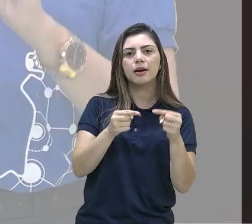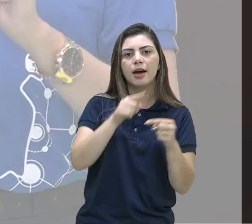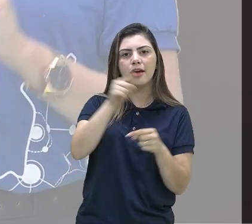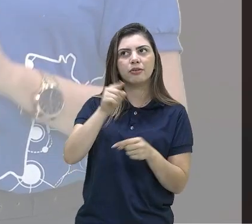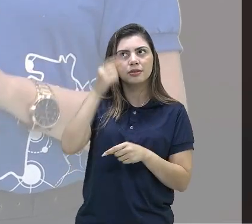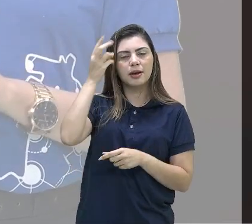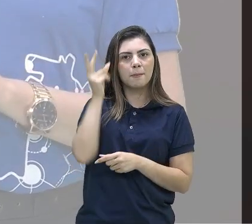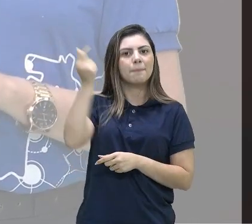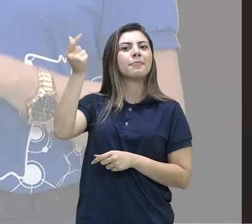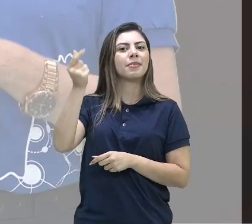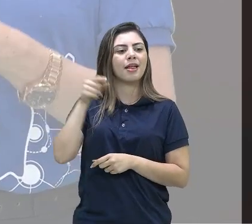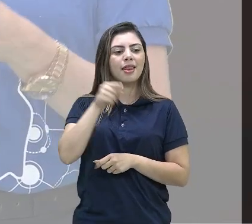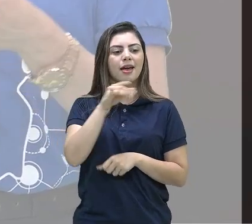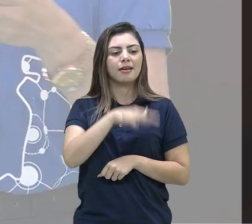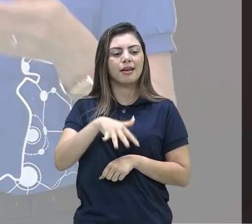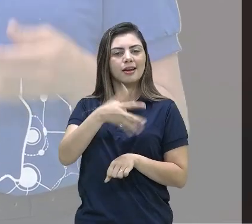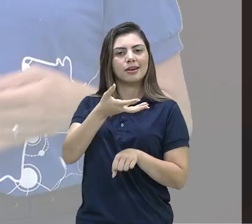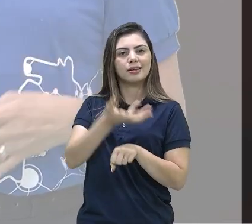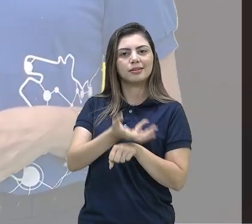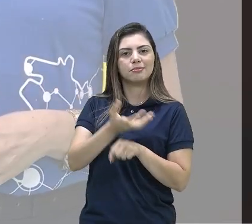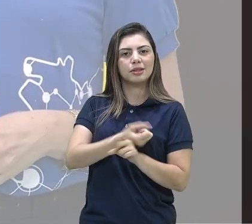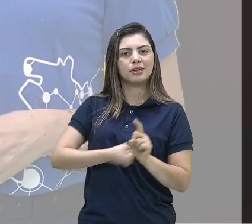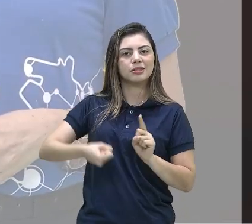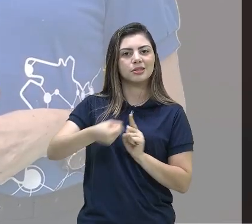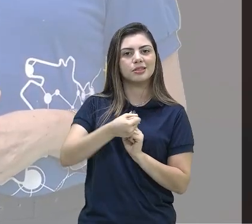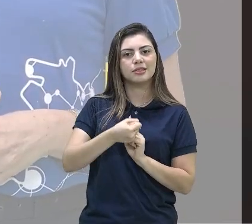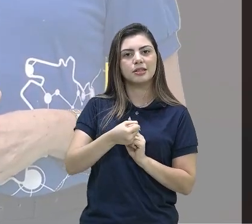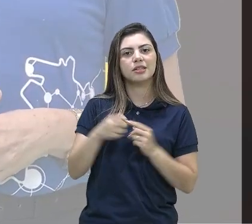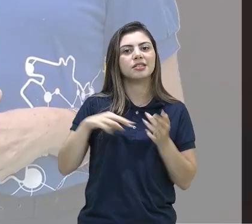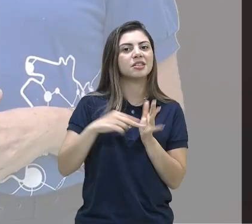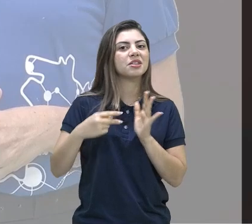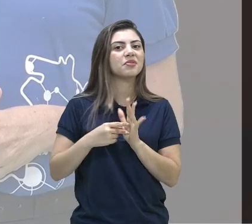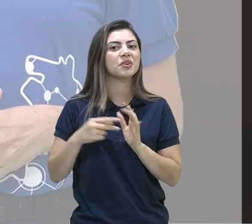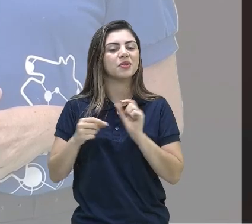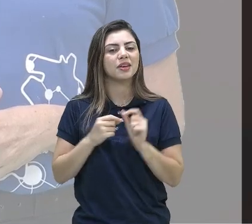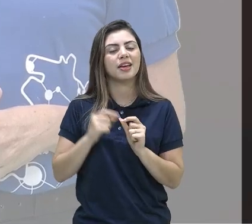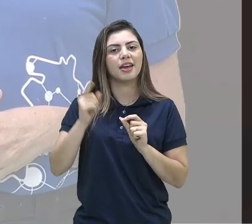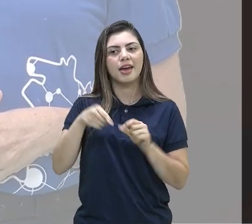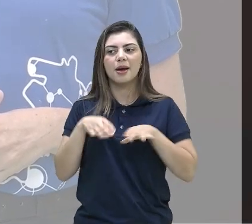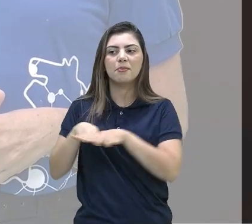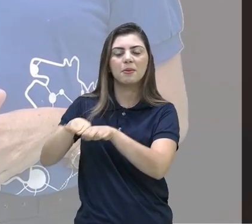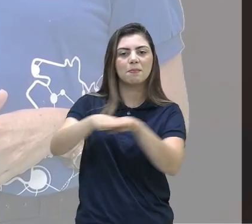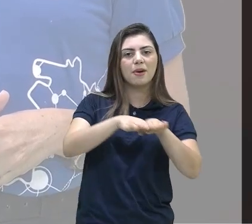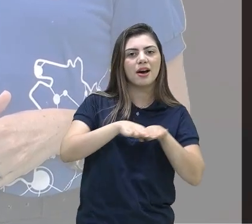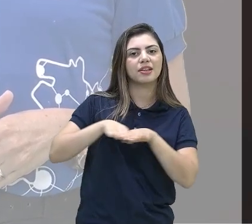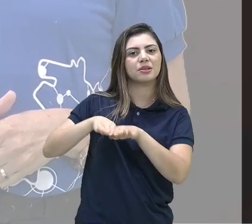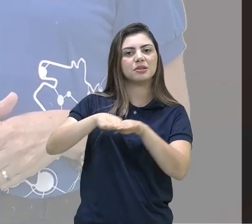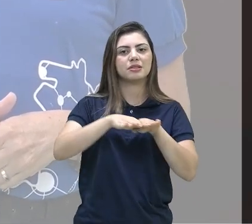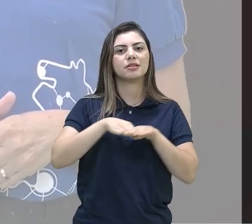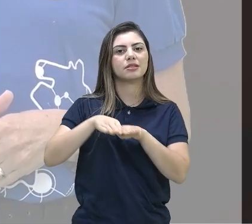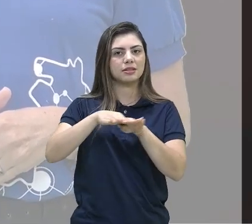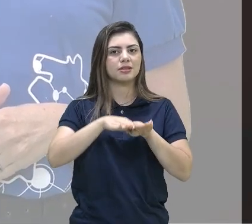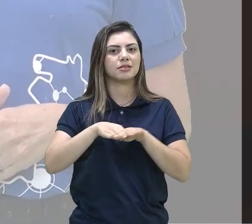sociologia, isso significa, esse comportamento, que é uma padronização, é uma